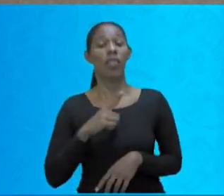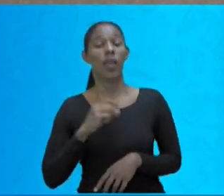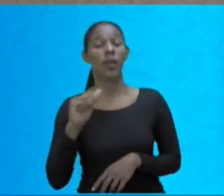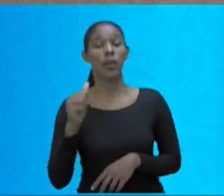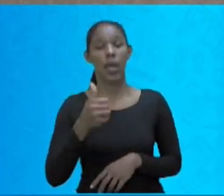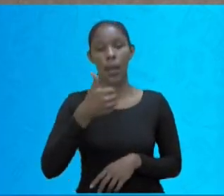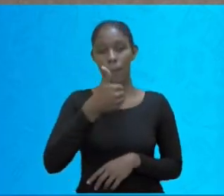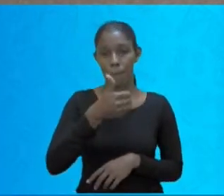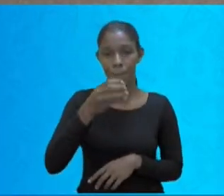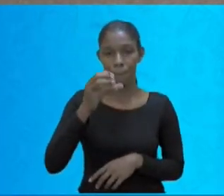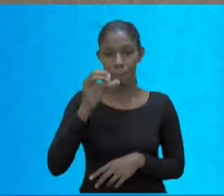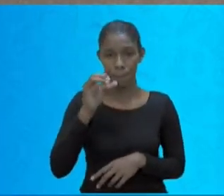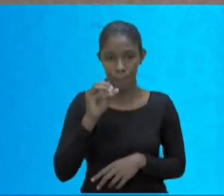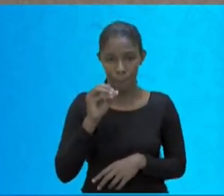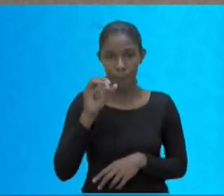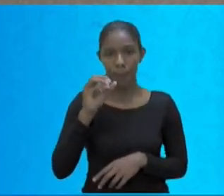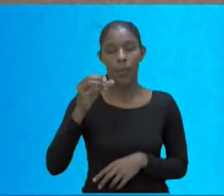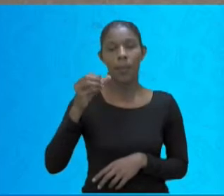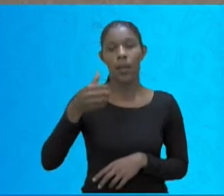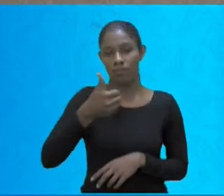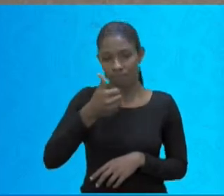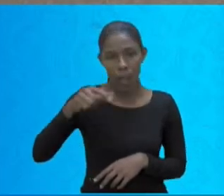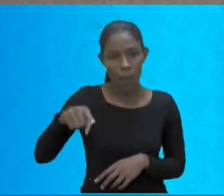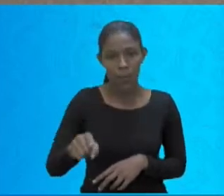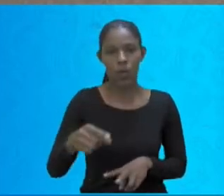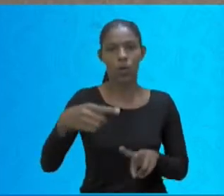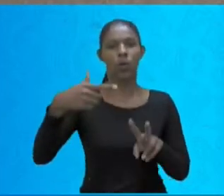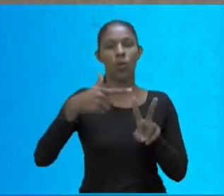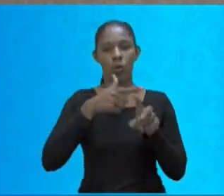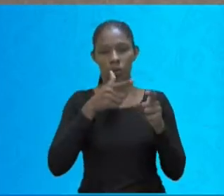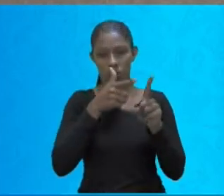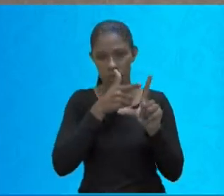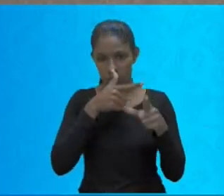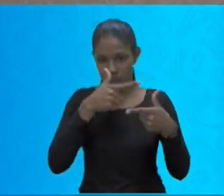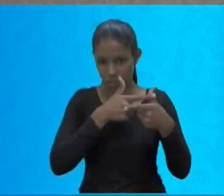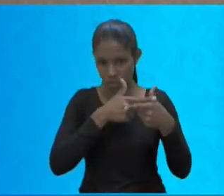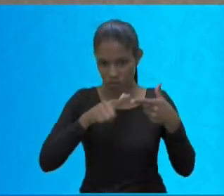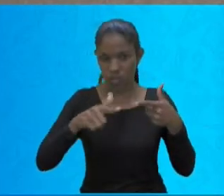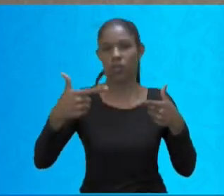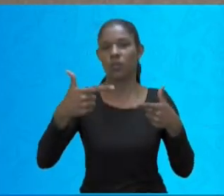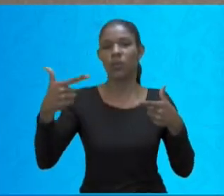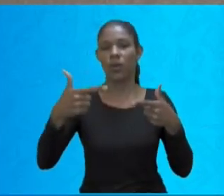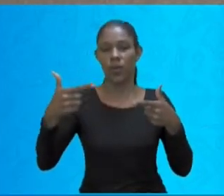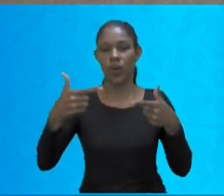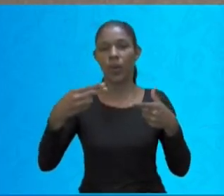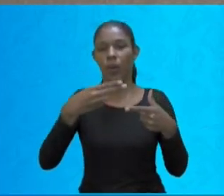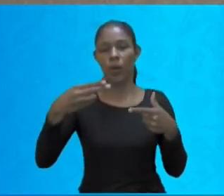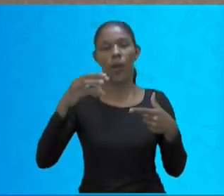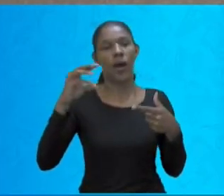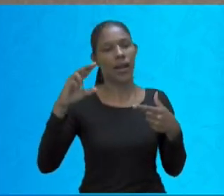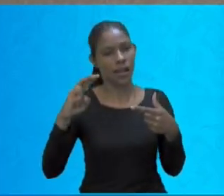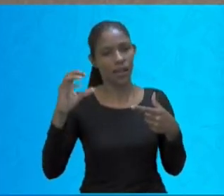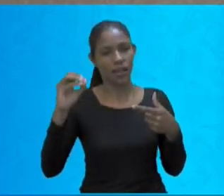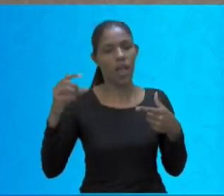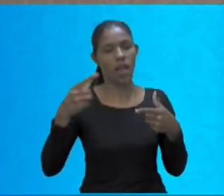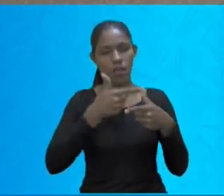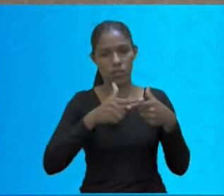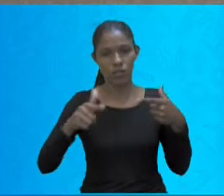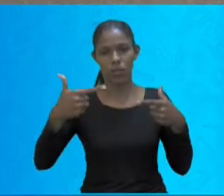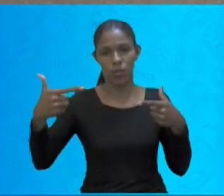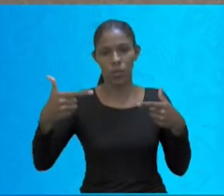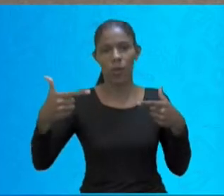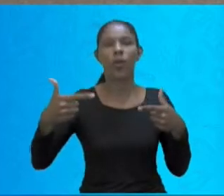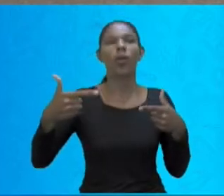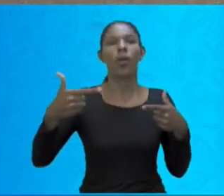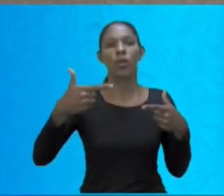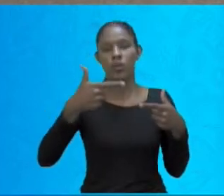dividido por 2, 500. Dividido por 2, 250. 250 dividido por